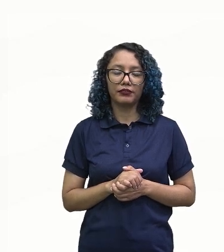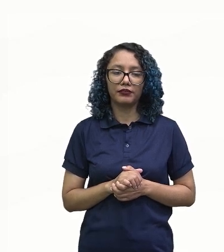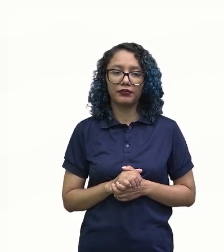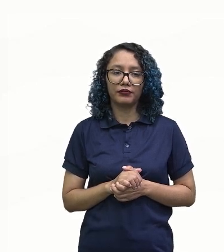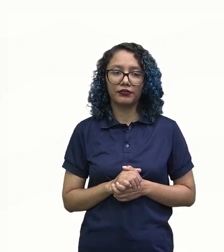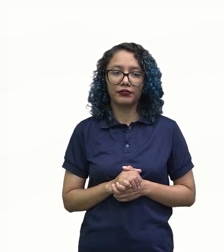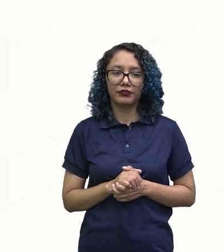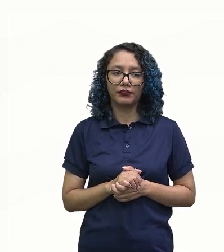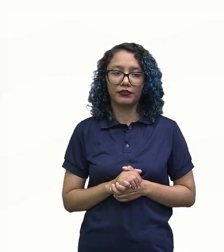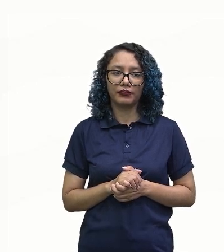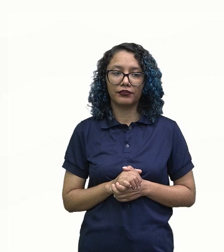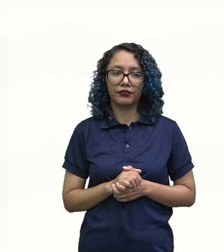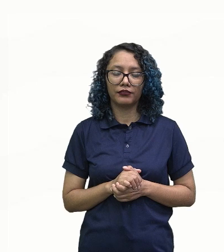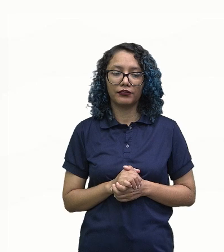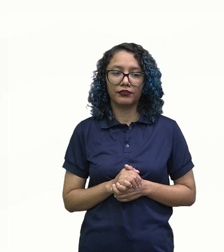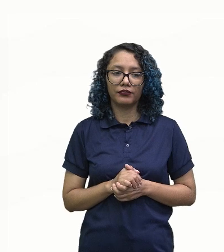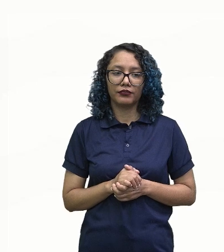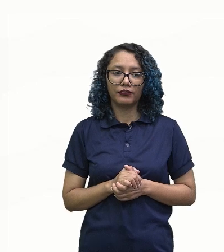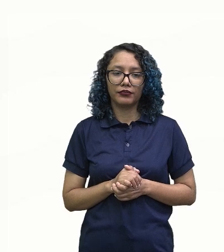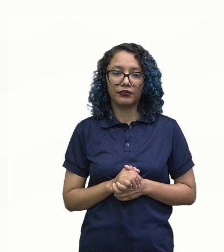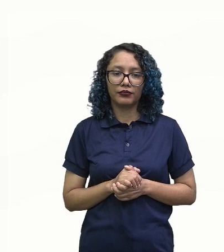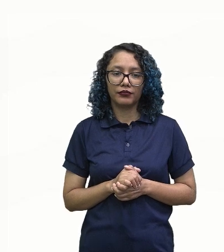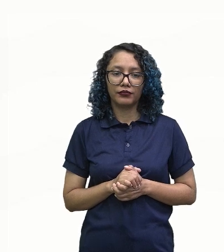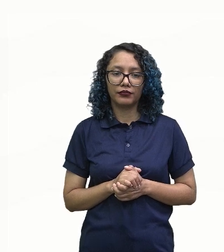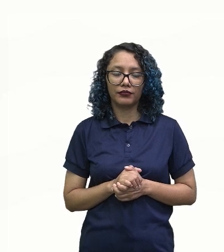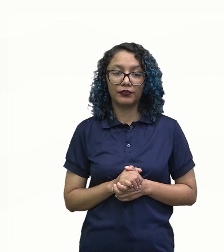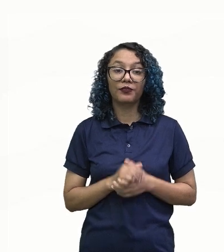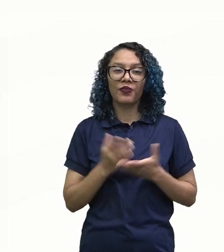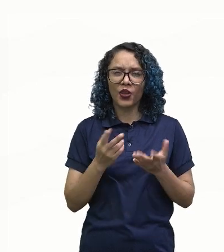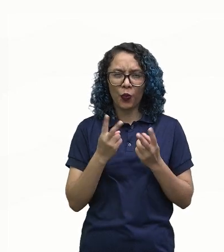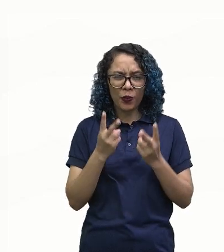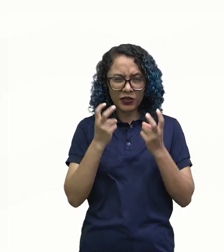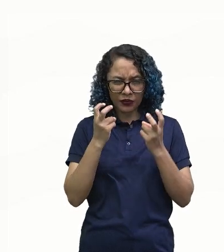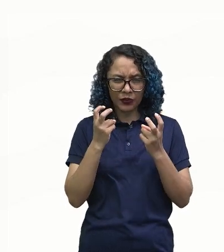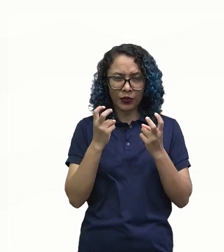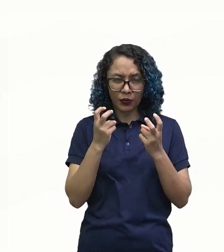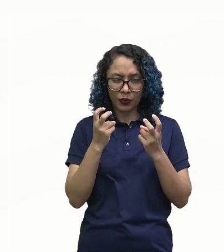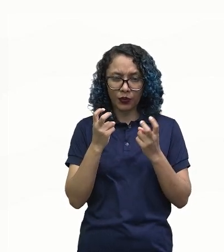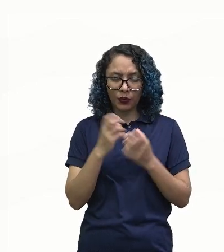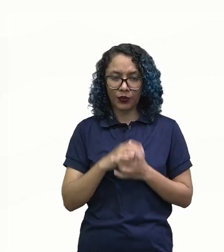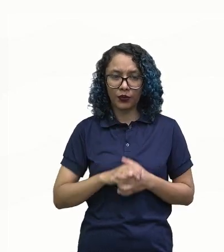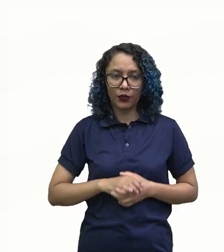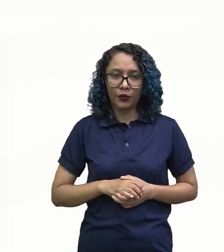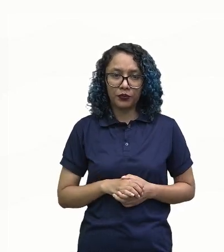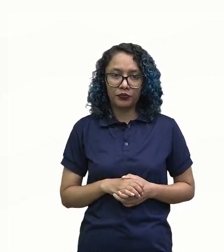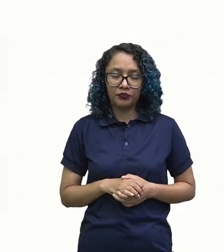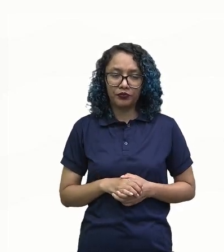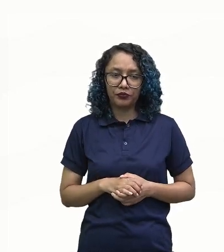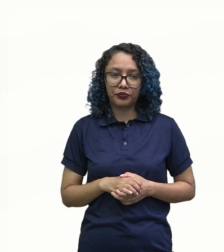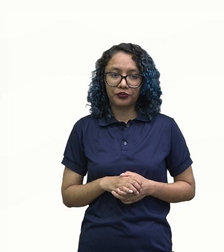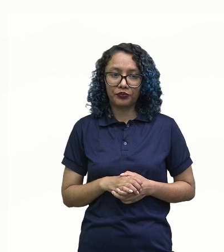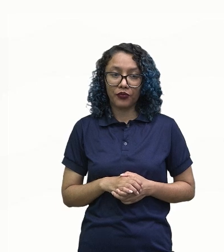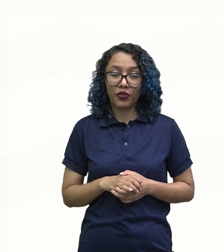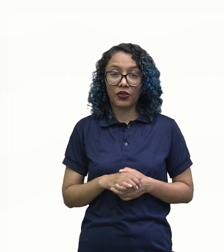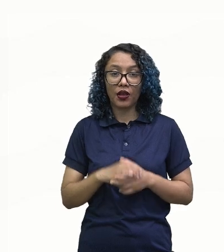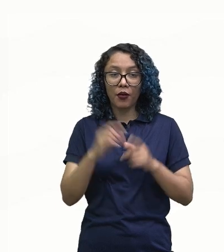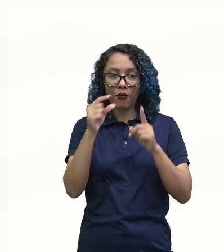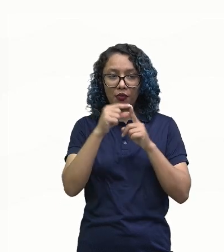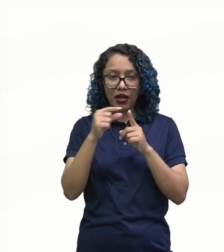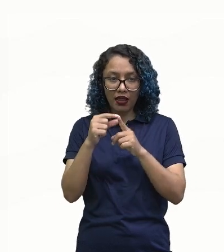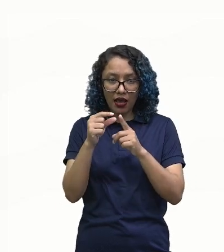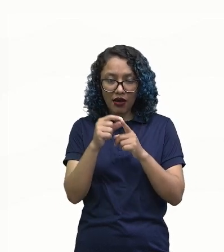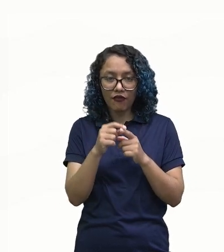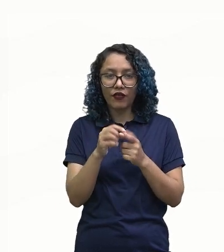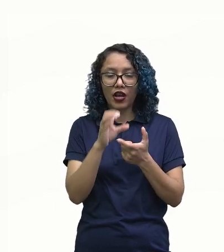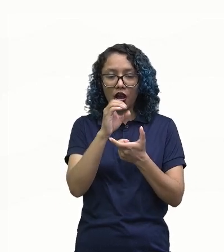Muito bem. Então, vocês perceberam que as palavras, tanto as